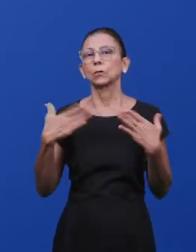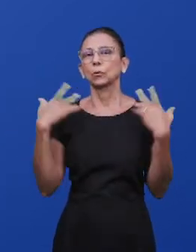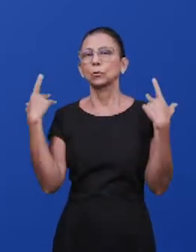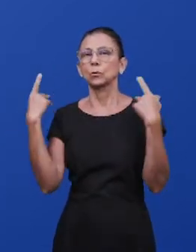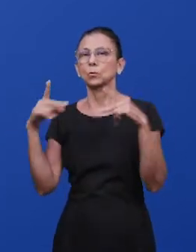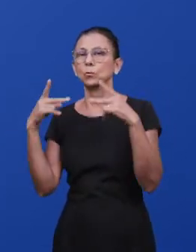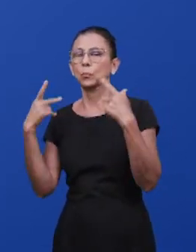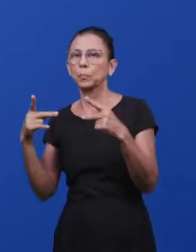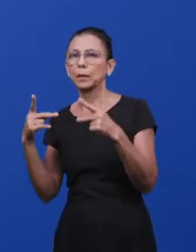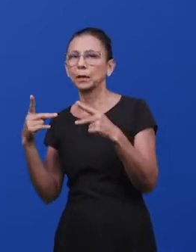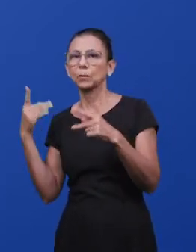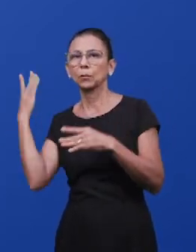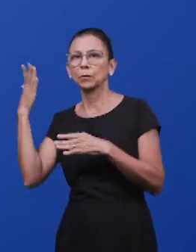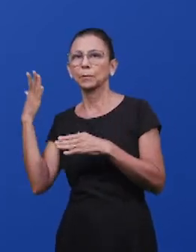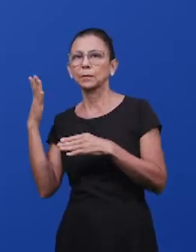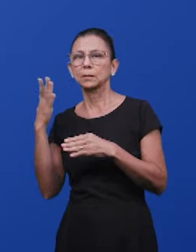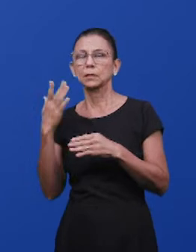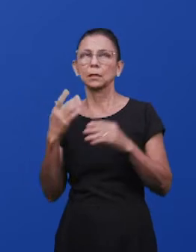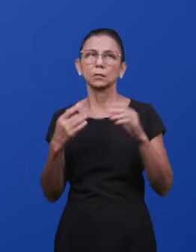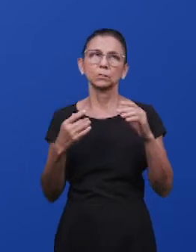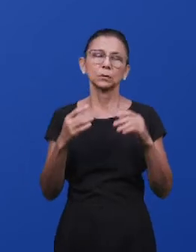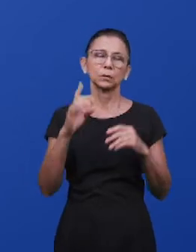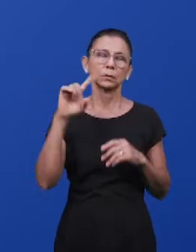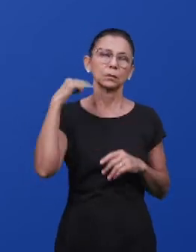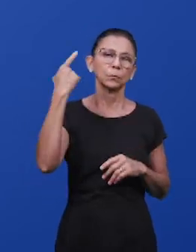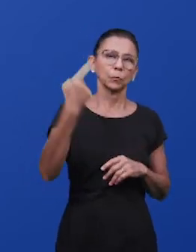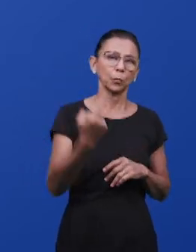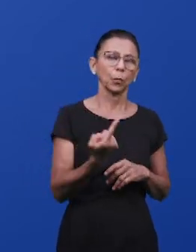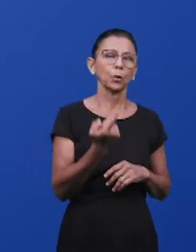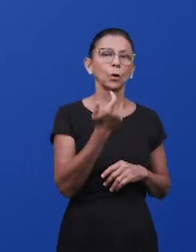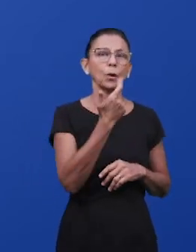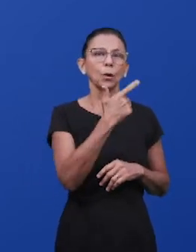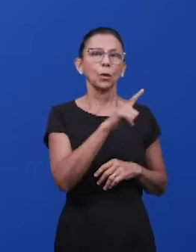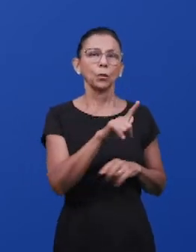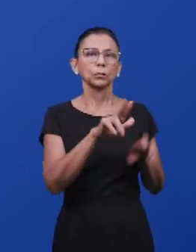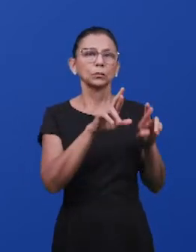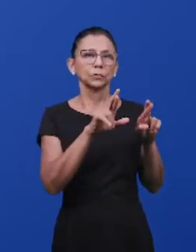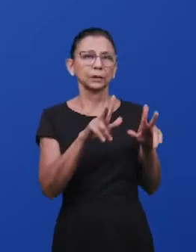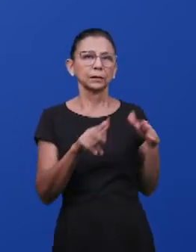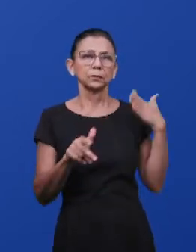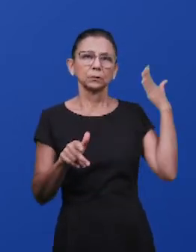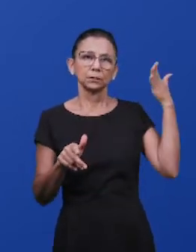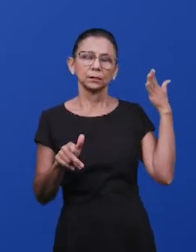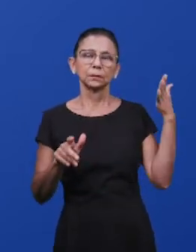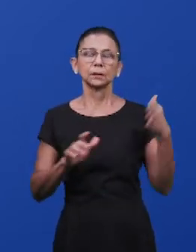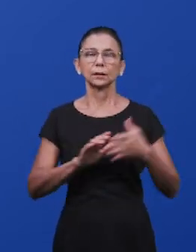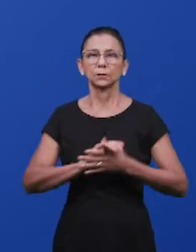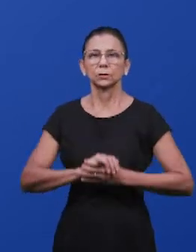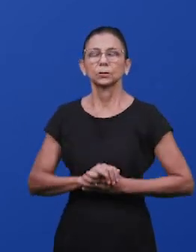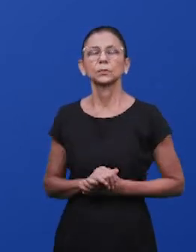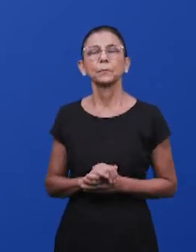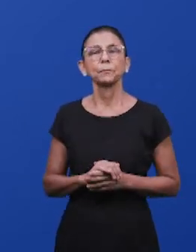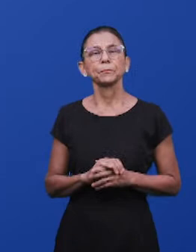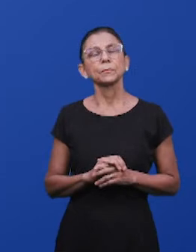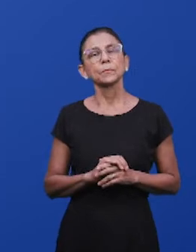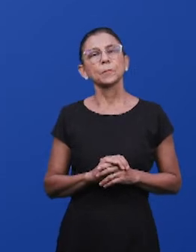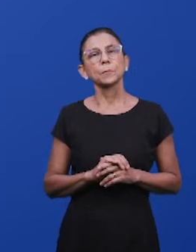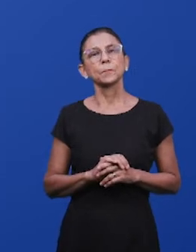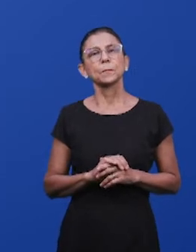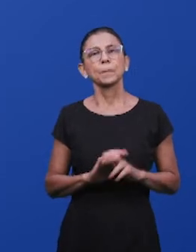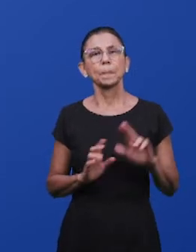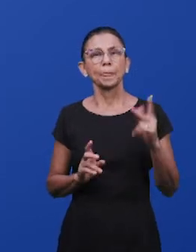hoje prega uma coisa e amanhã prega outra diferente. Letra H. Resposta é